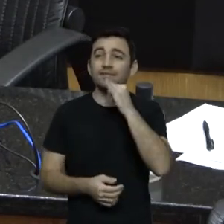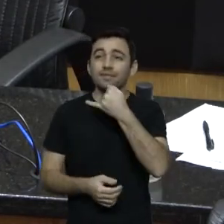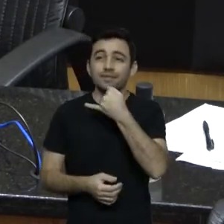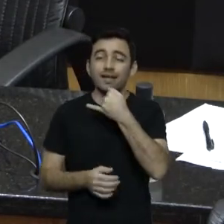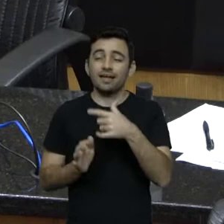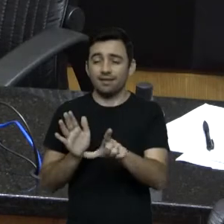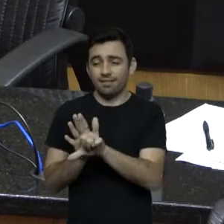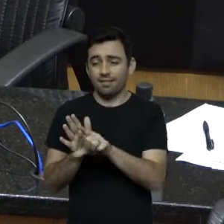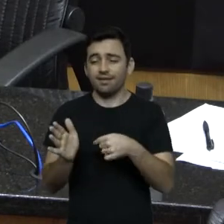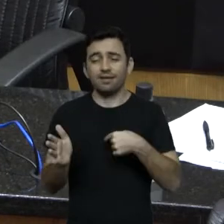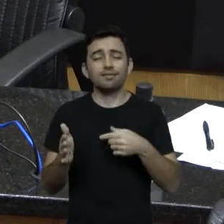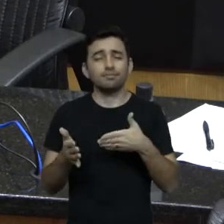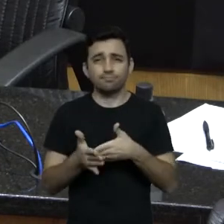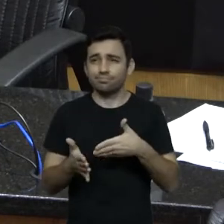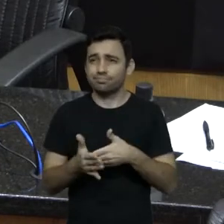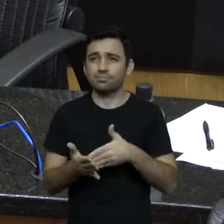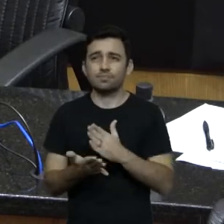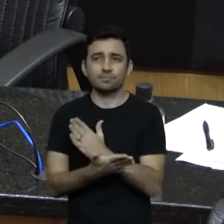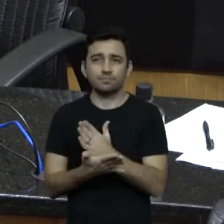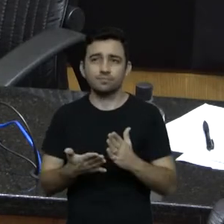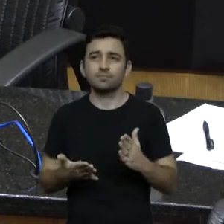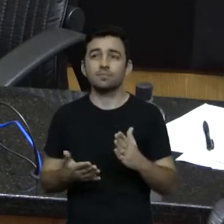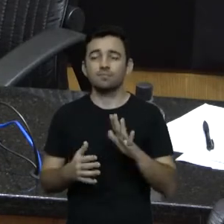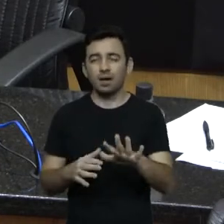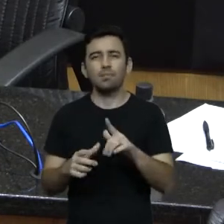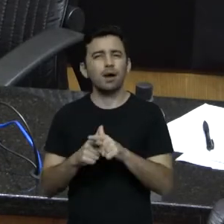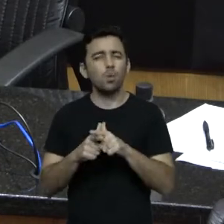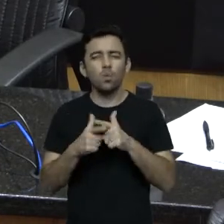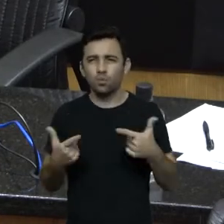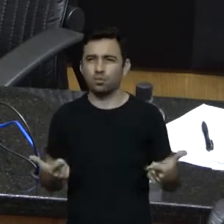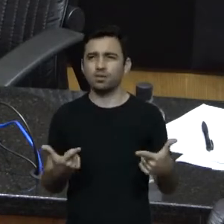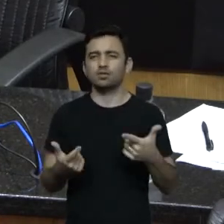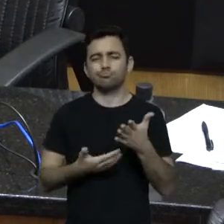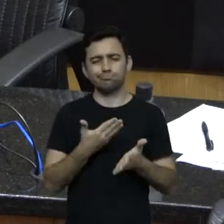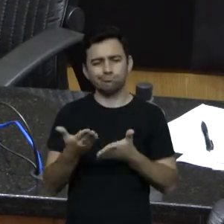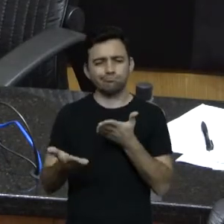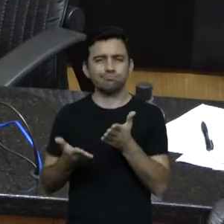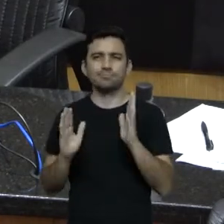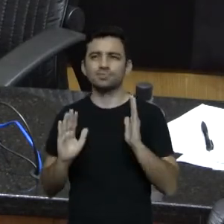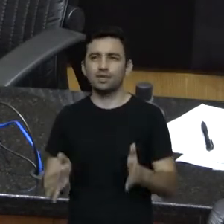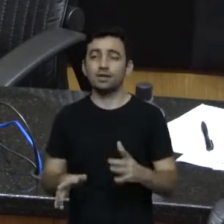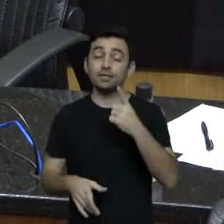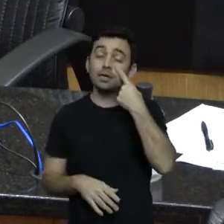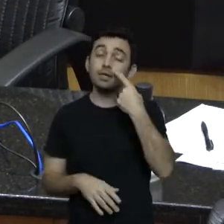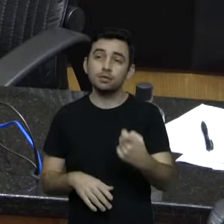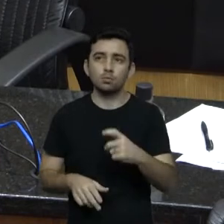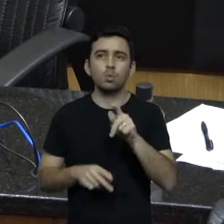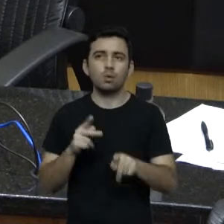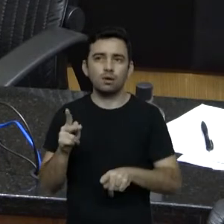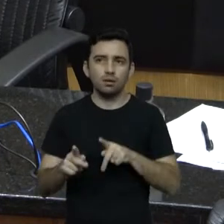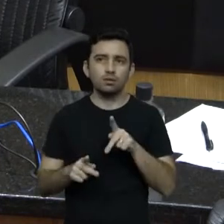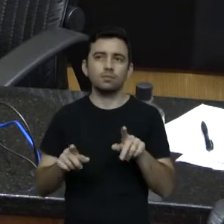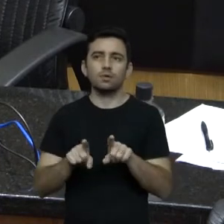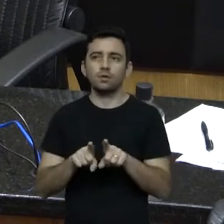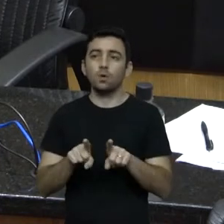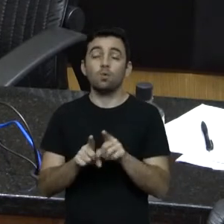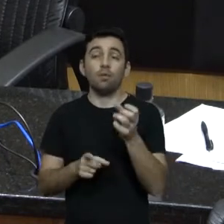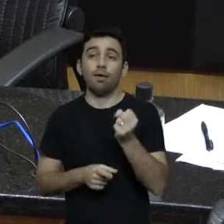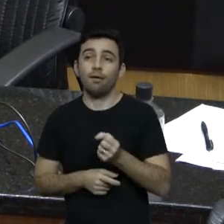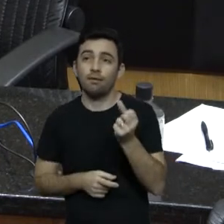tem algumas Barreiras mas atendeu A grande maioria principalmente de interesse Popular o